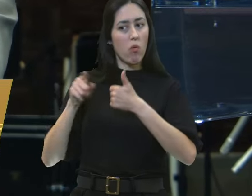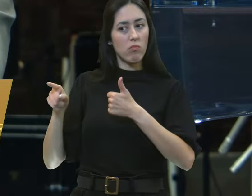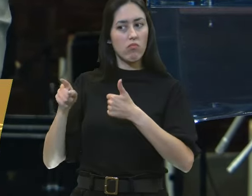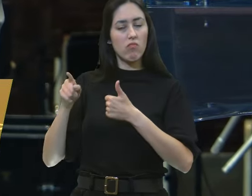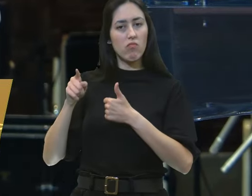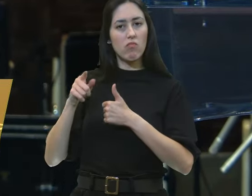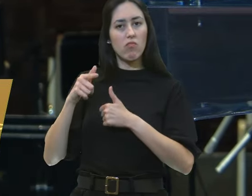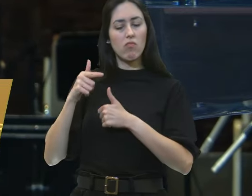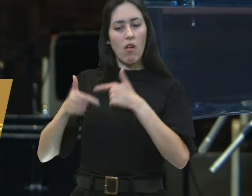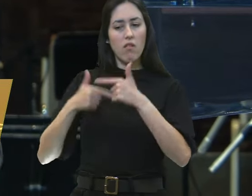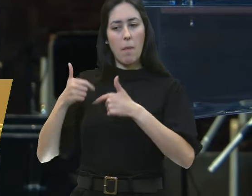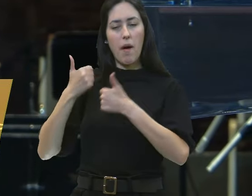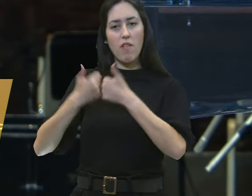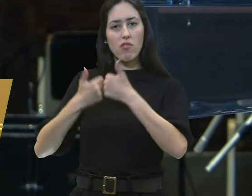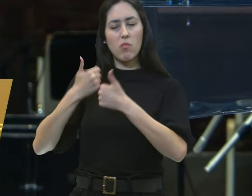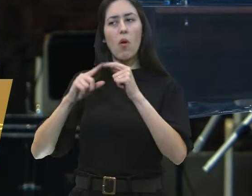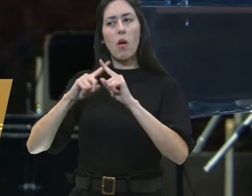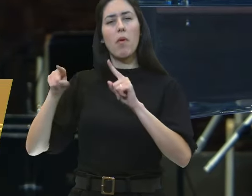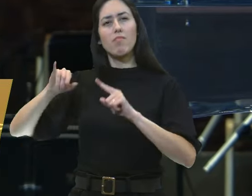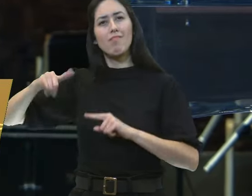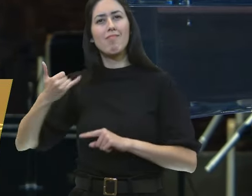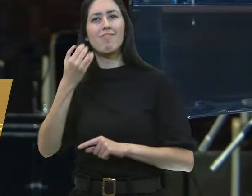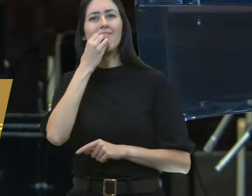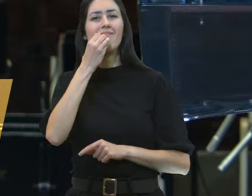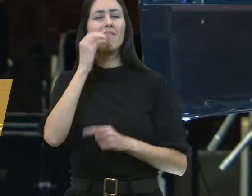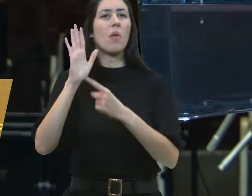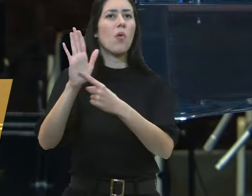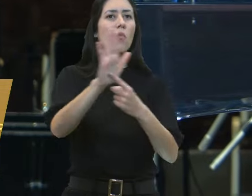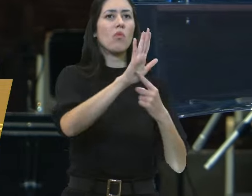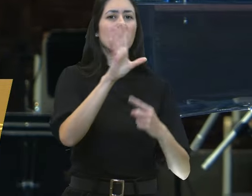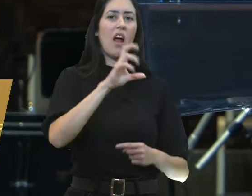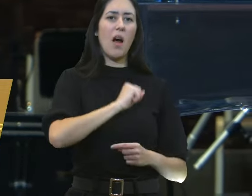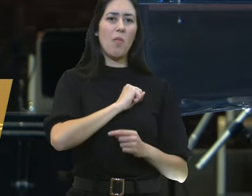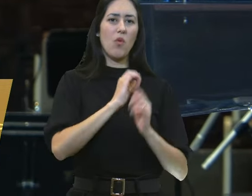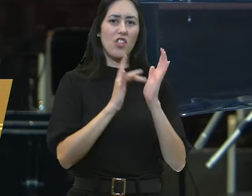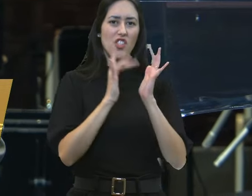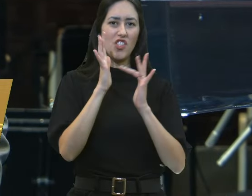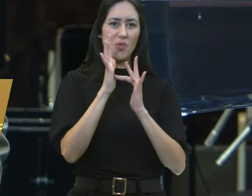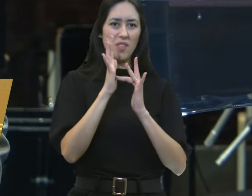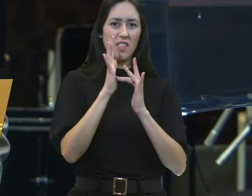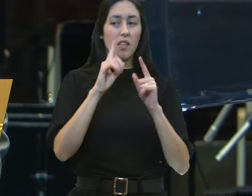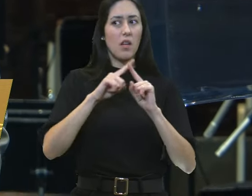para falar do amor de Cristo para as pessoas. Mas a história da vida dele é difícil.